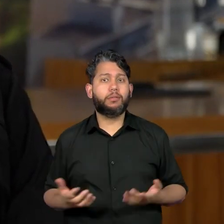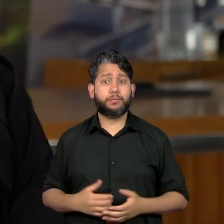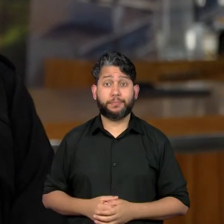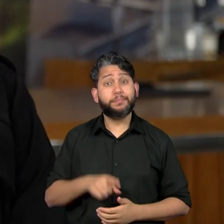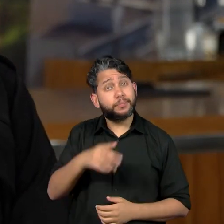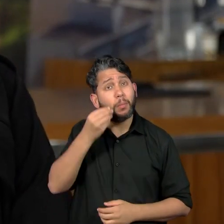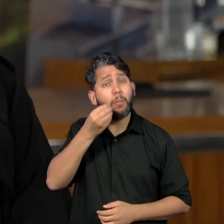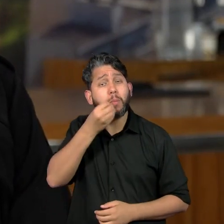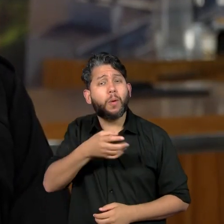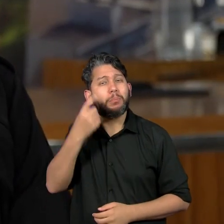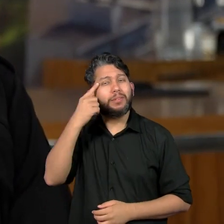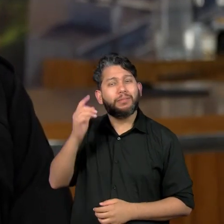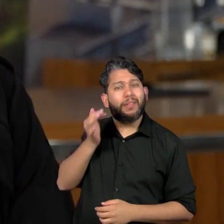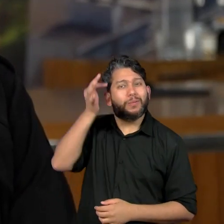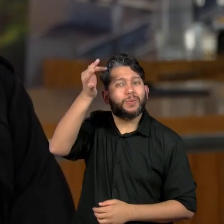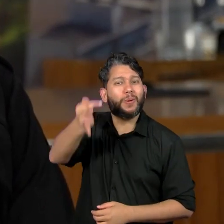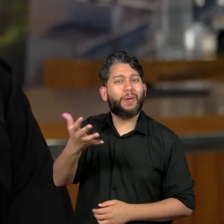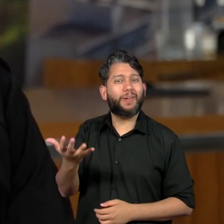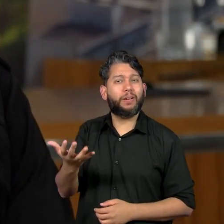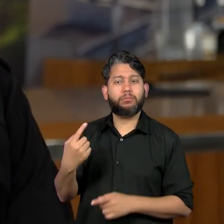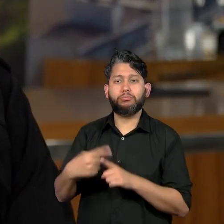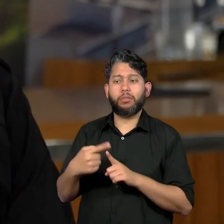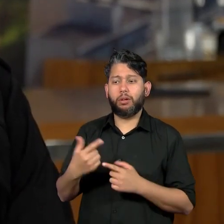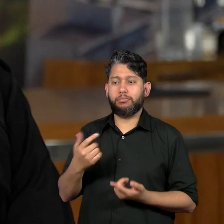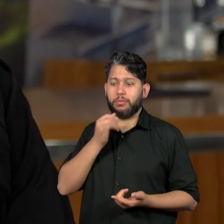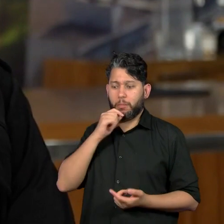futuro, inclusive porque como a gente não tem